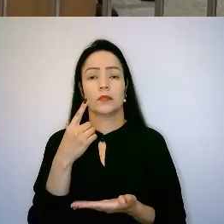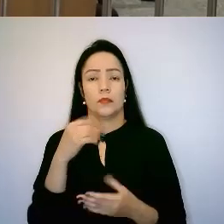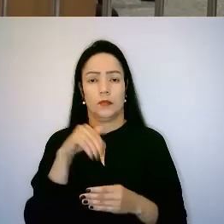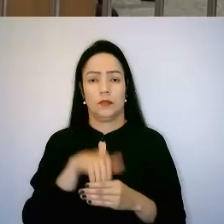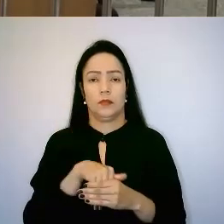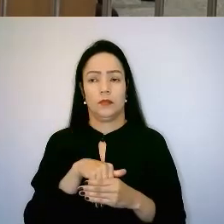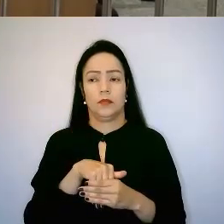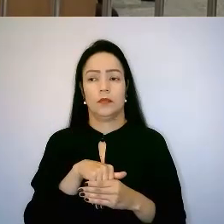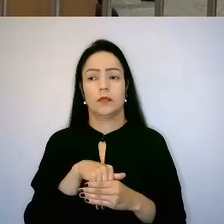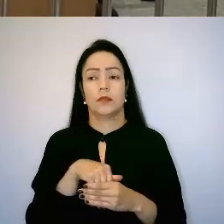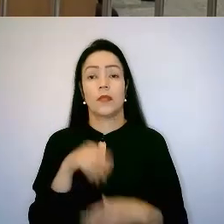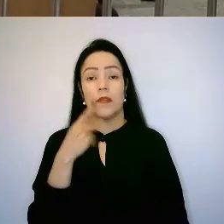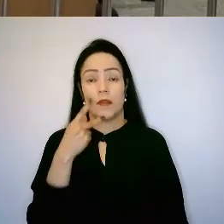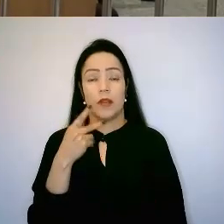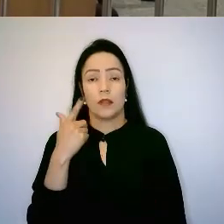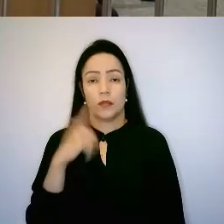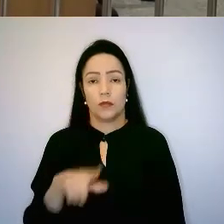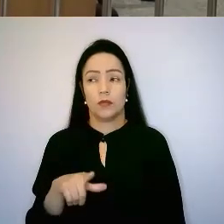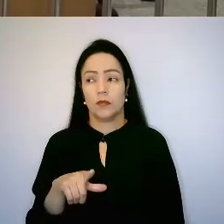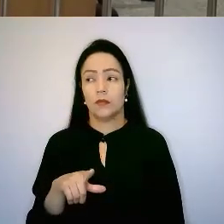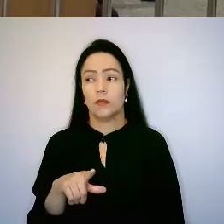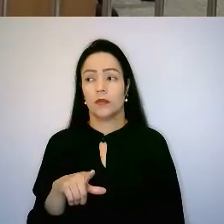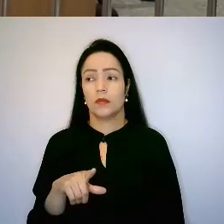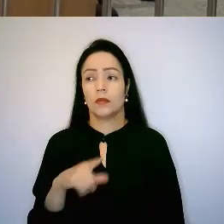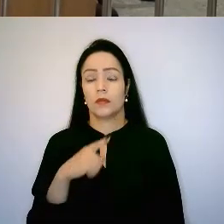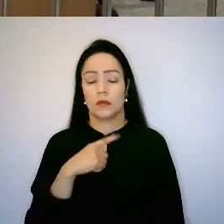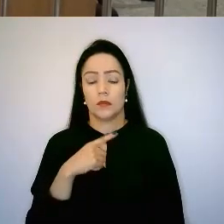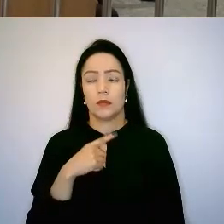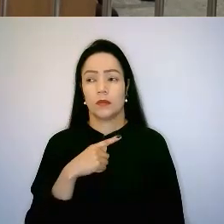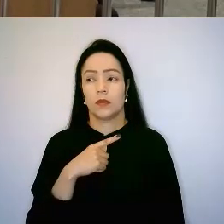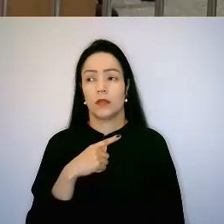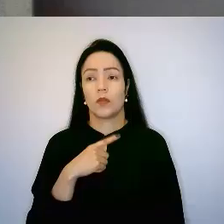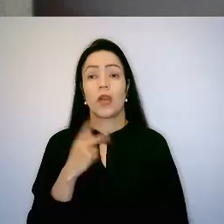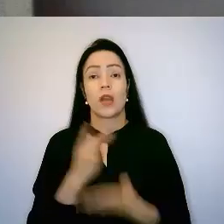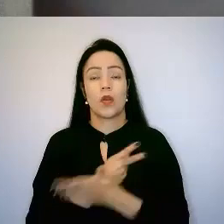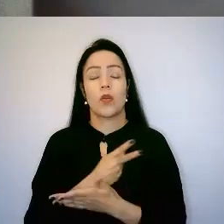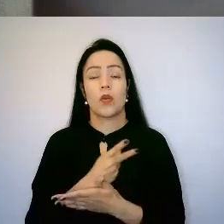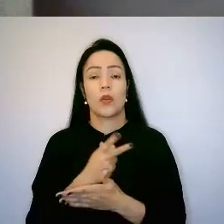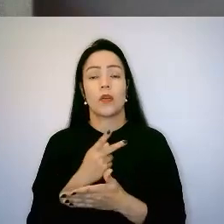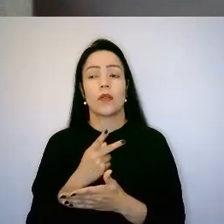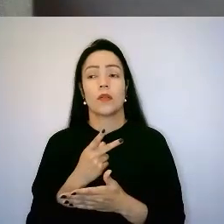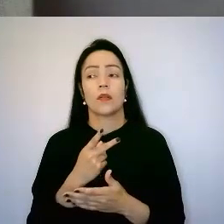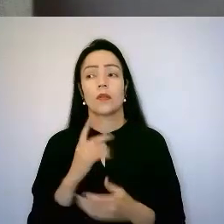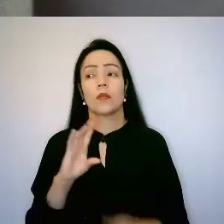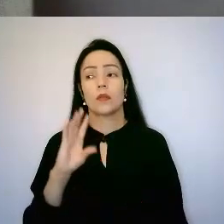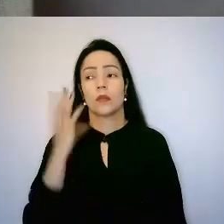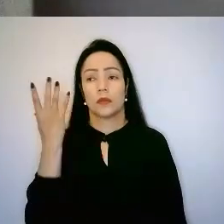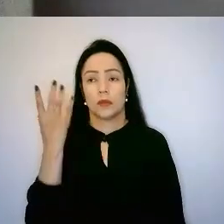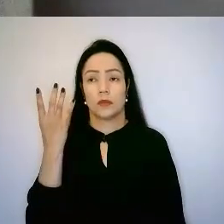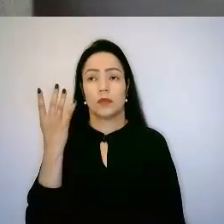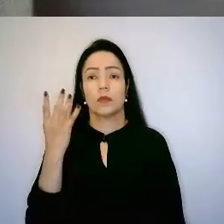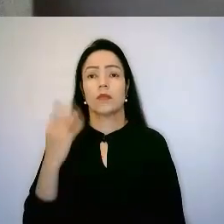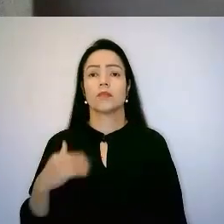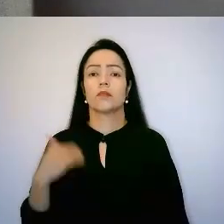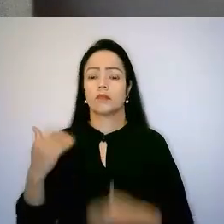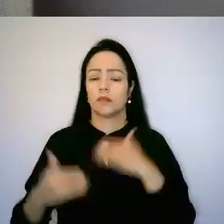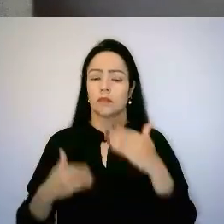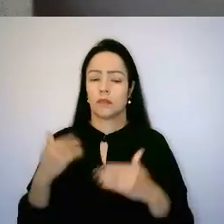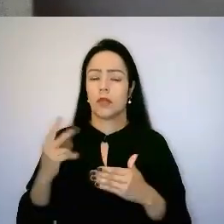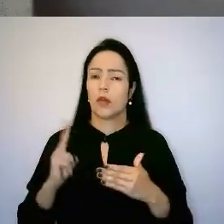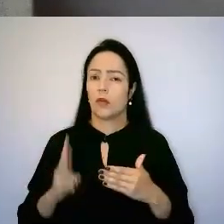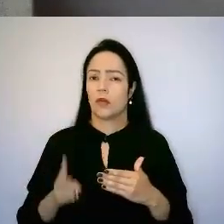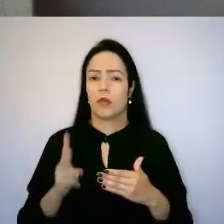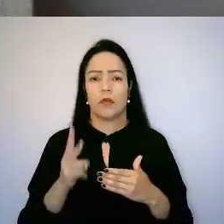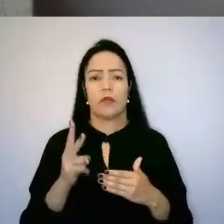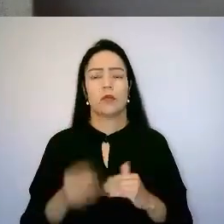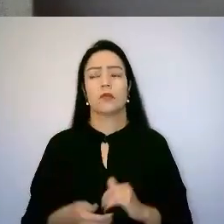o acesso reafirma inclusive que a imputação foi cometida em caráter continuado portanto não há que se falar